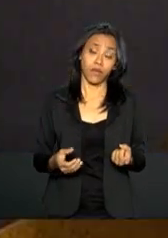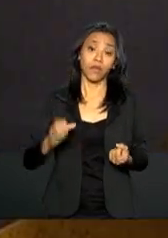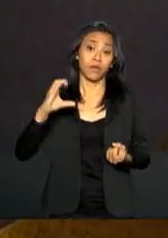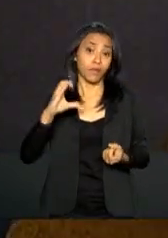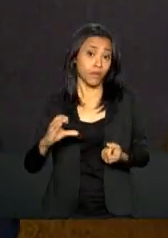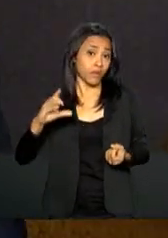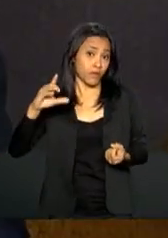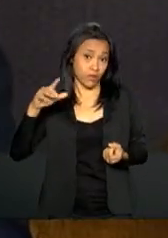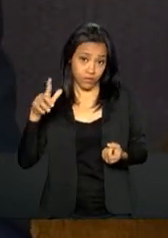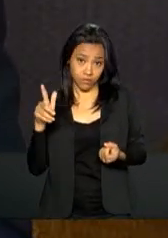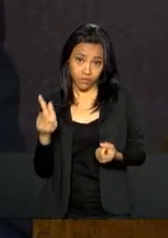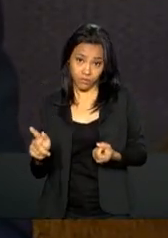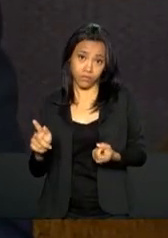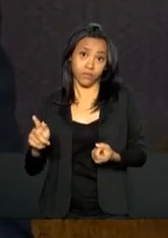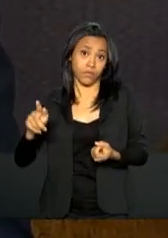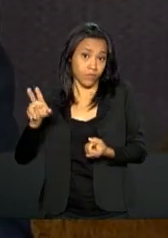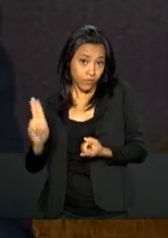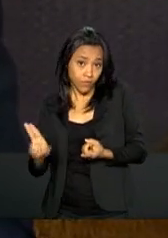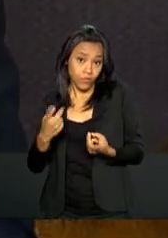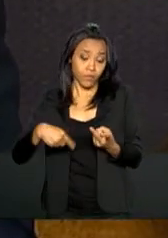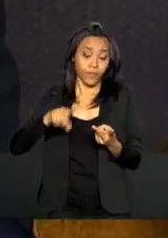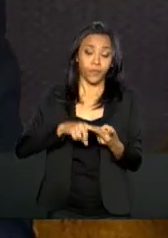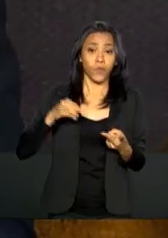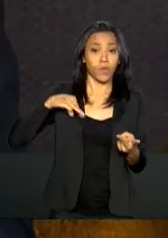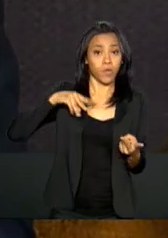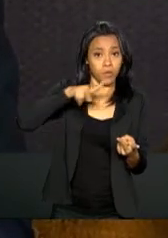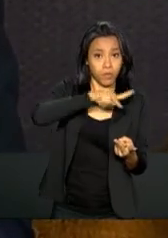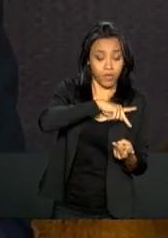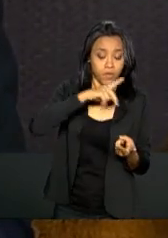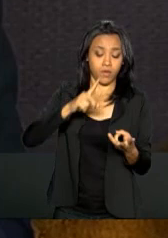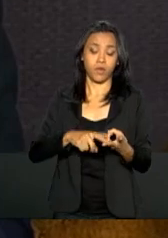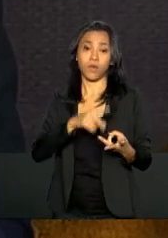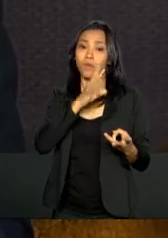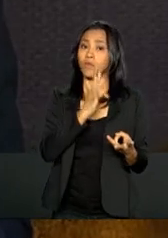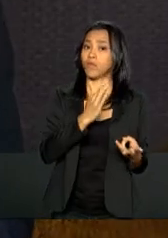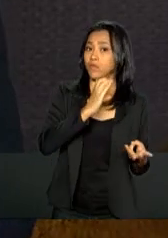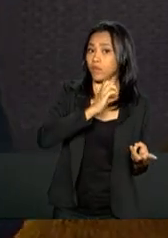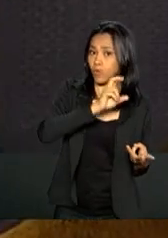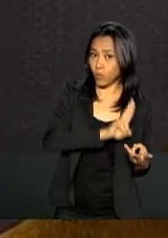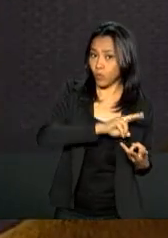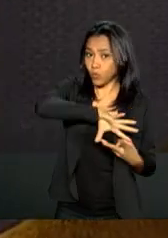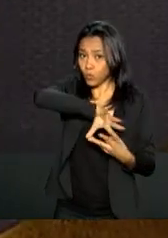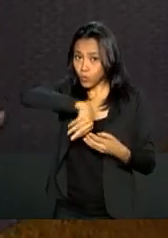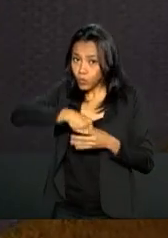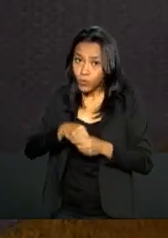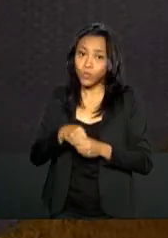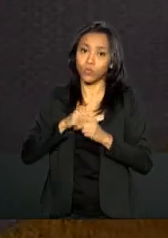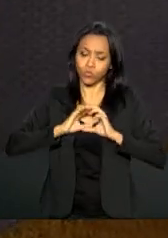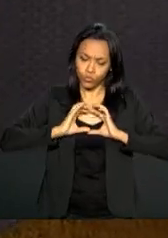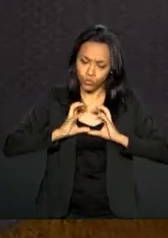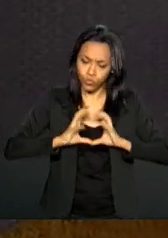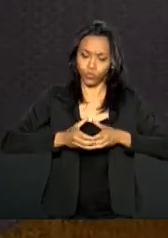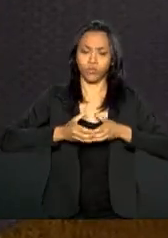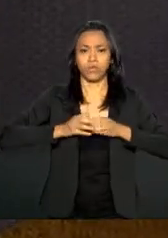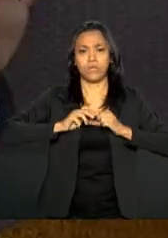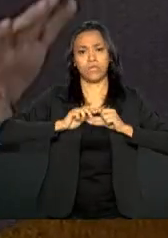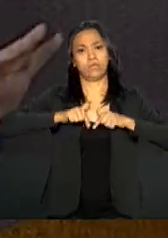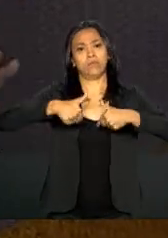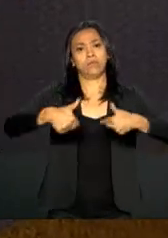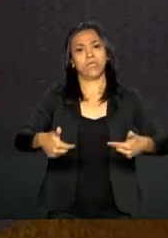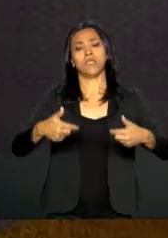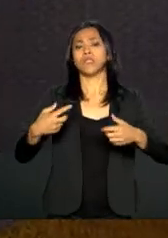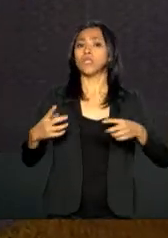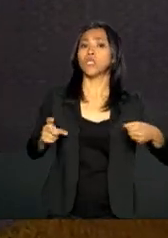ganhou 0 o ministério público com os tribunais de conta e seqüencialmente esses órgãos todos com o